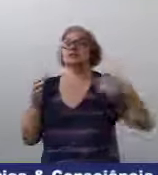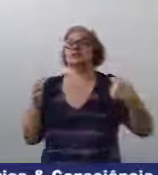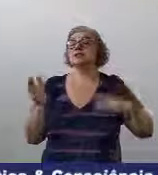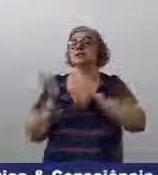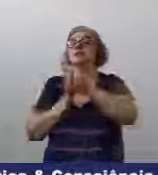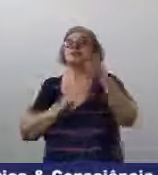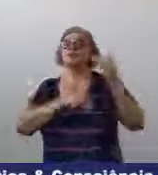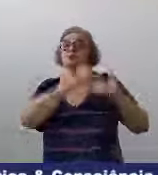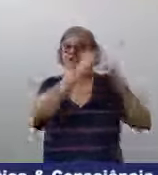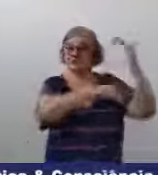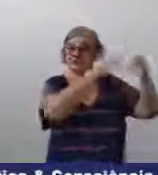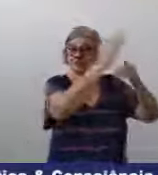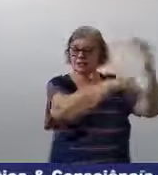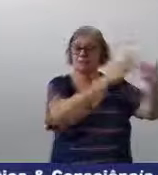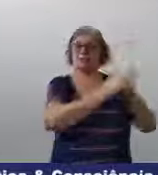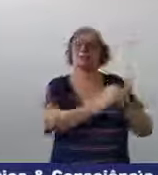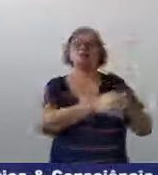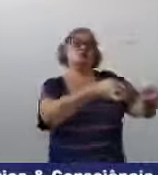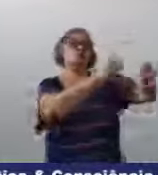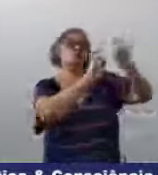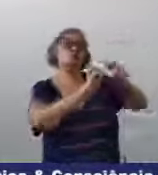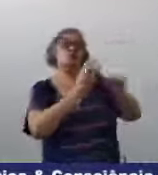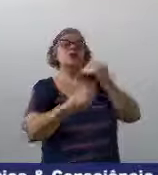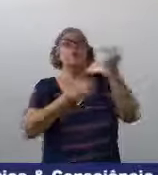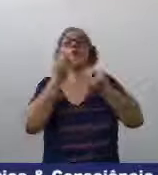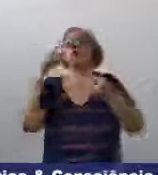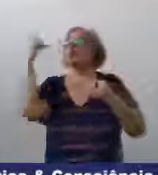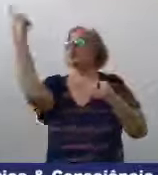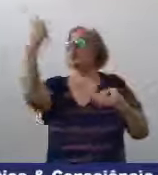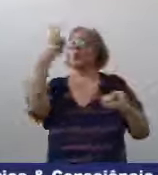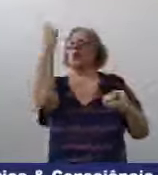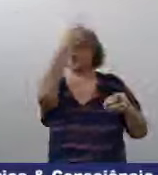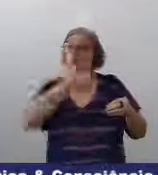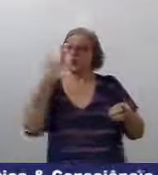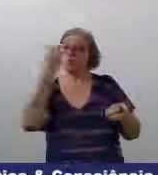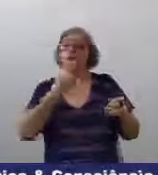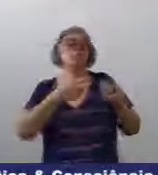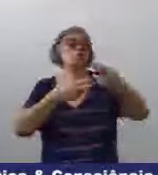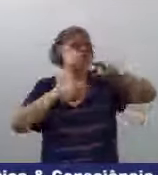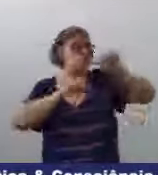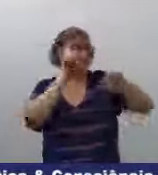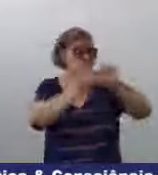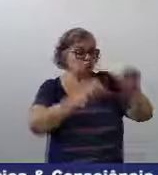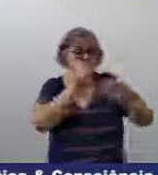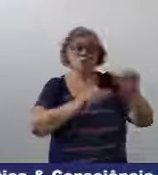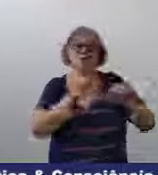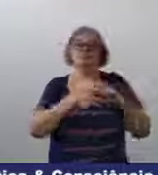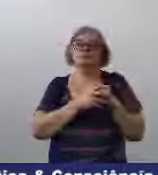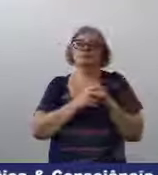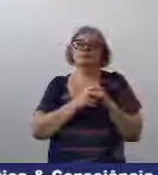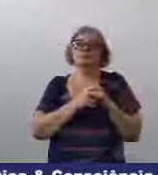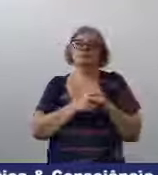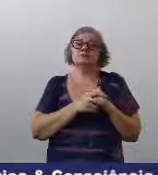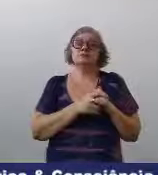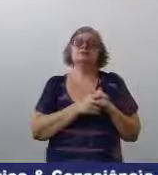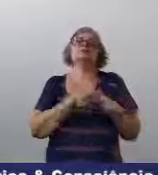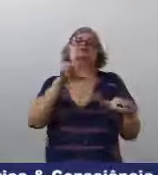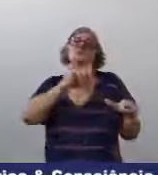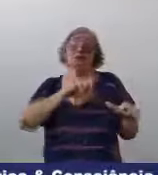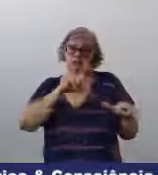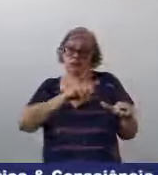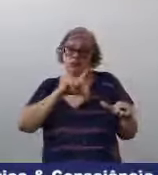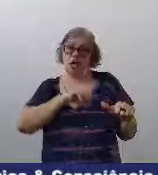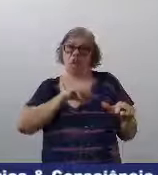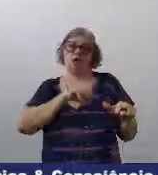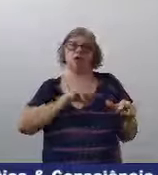precisamos pesquisar e evoluir para sabermos como o tempo varia. Qual é a variação do tempo? E aí